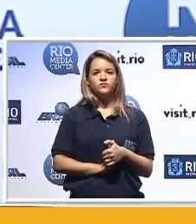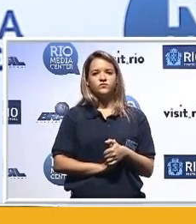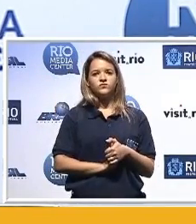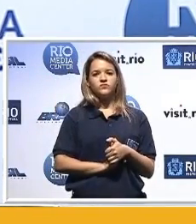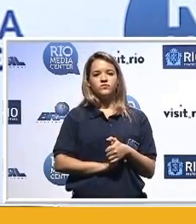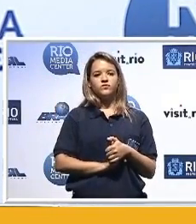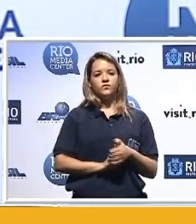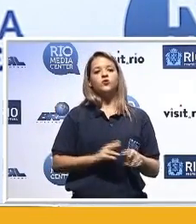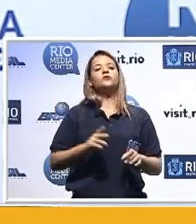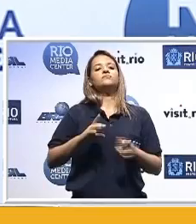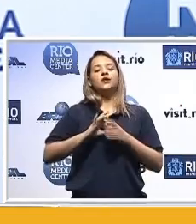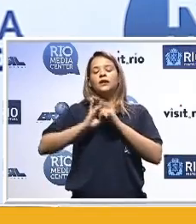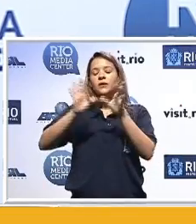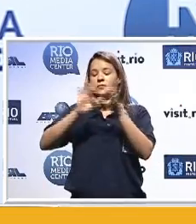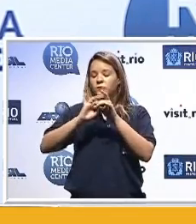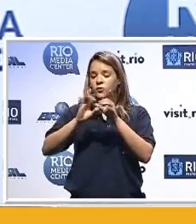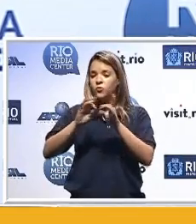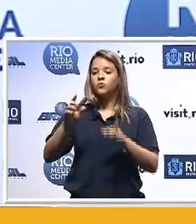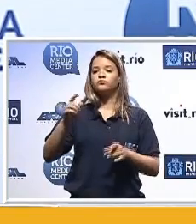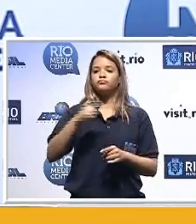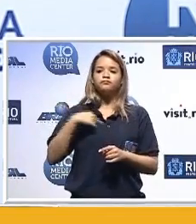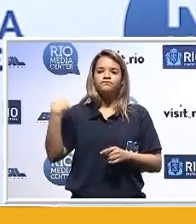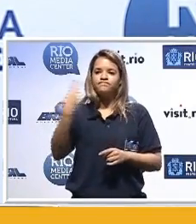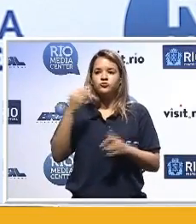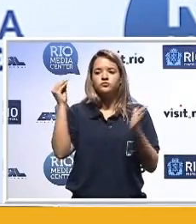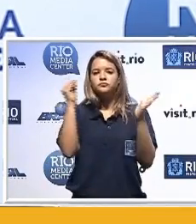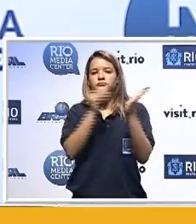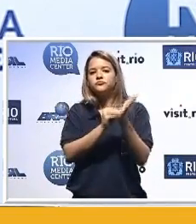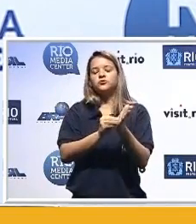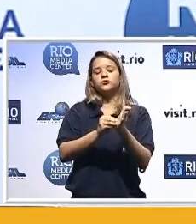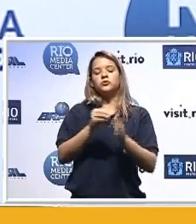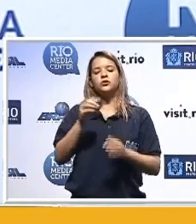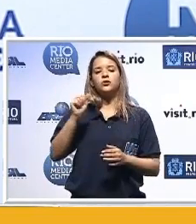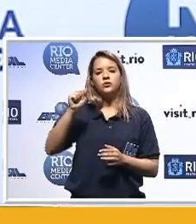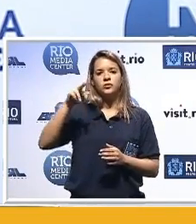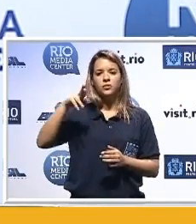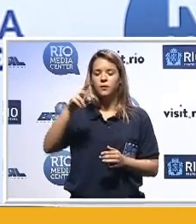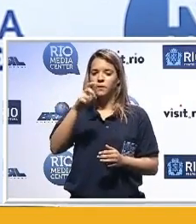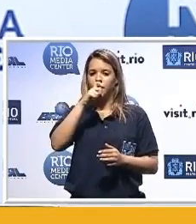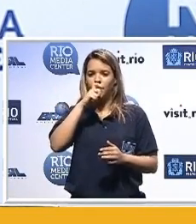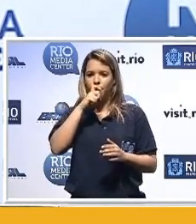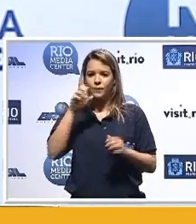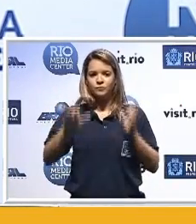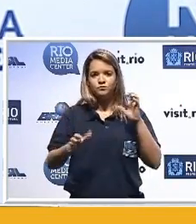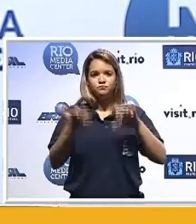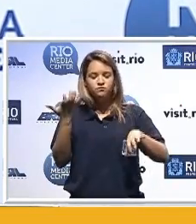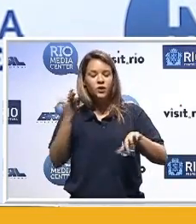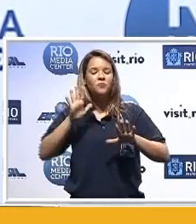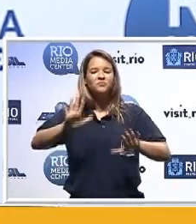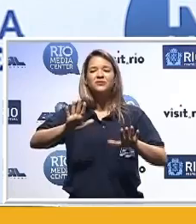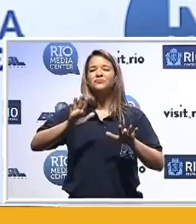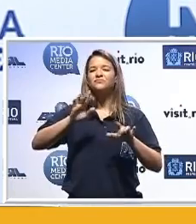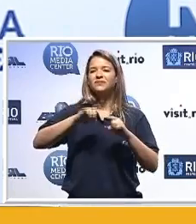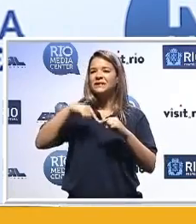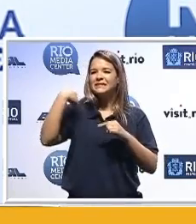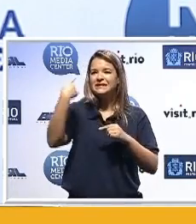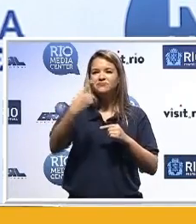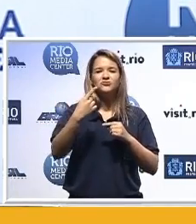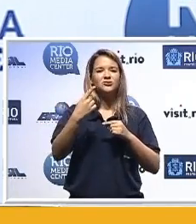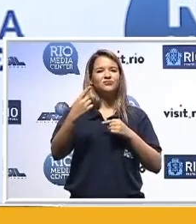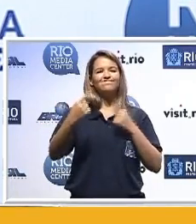colocar ar-condicionado no Palácio do Planalto. Mas depois de muita discussão, de